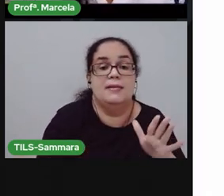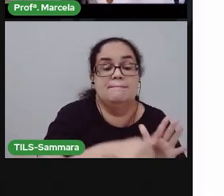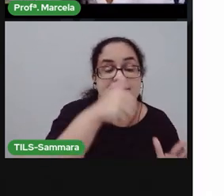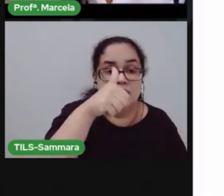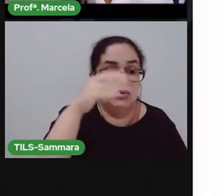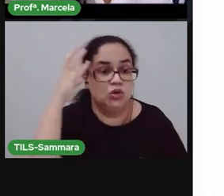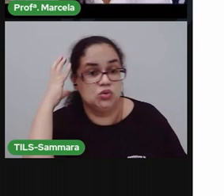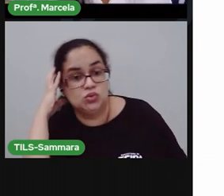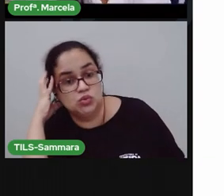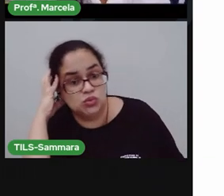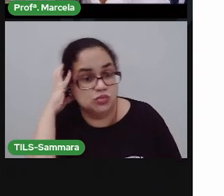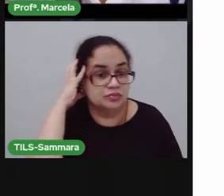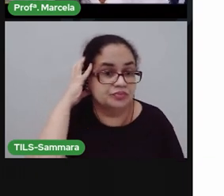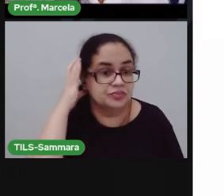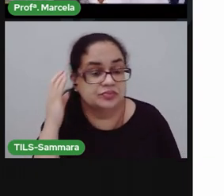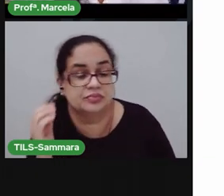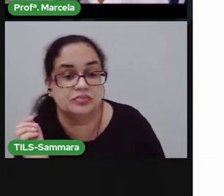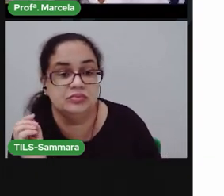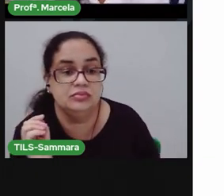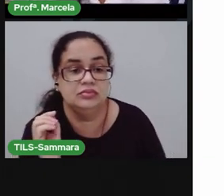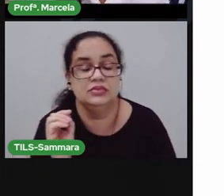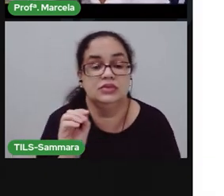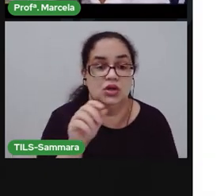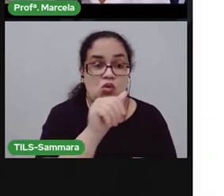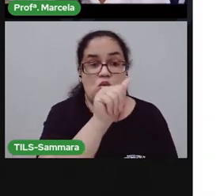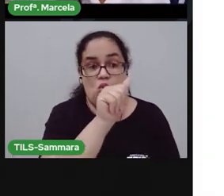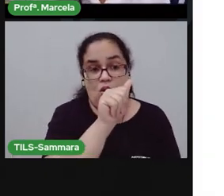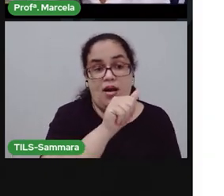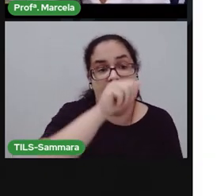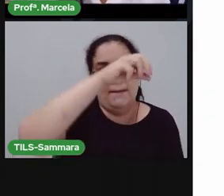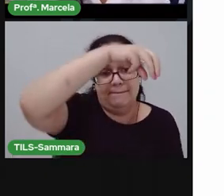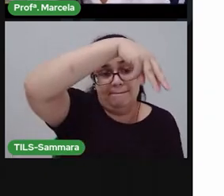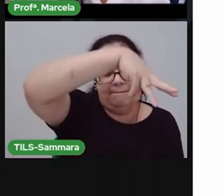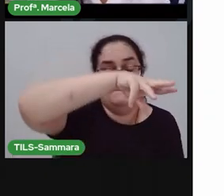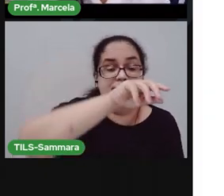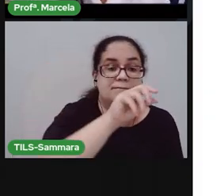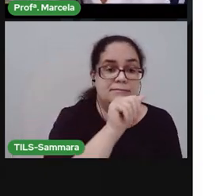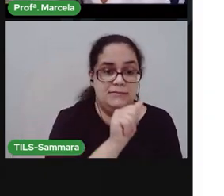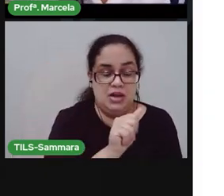som latente é o a, né? O mar, mar.